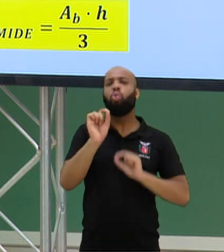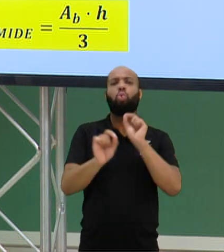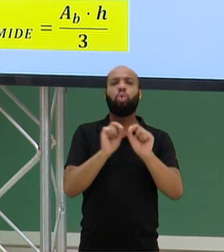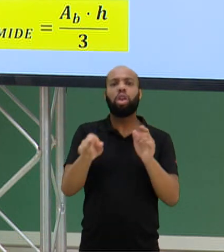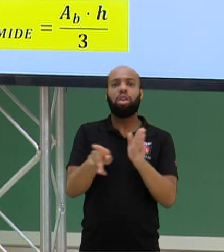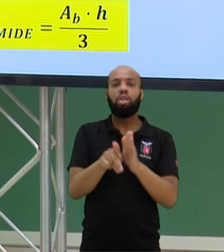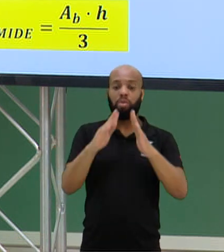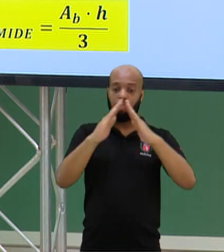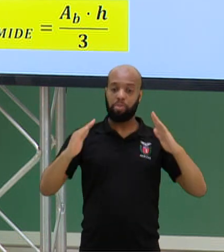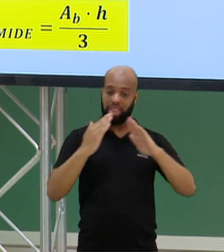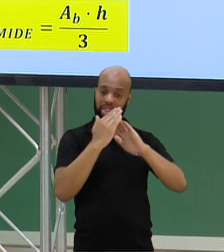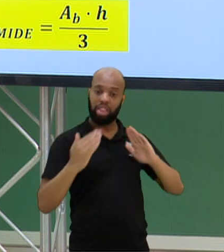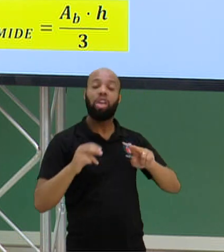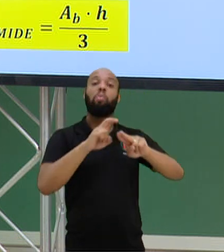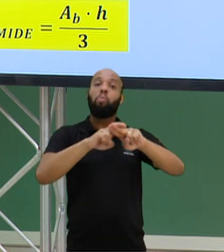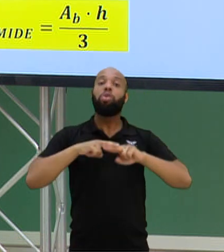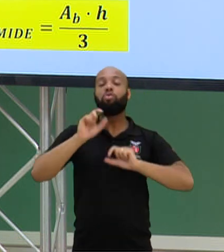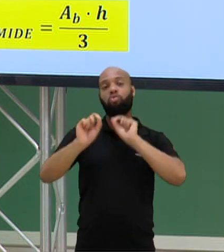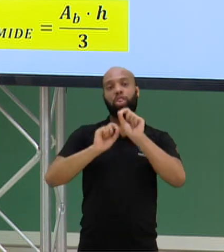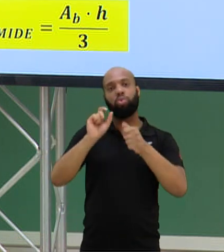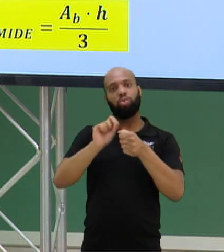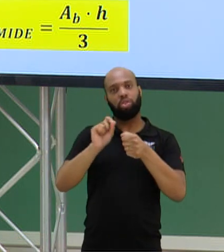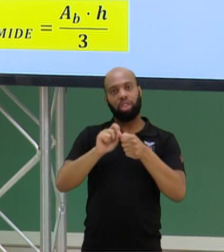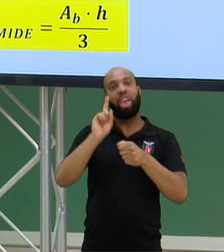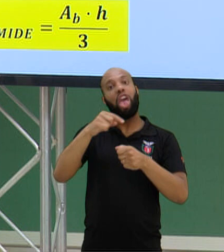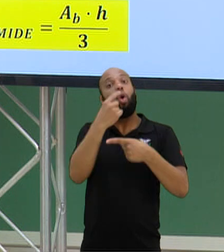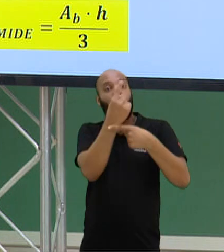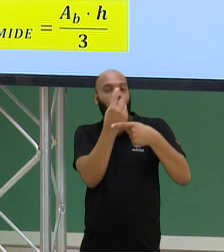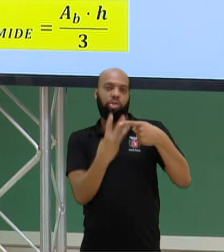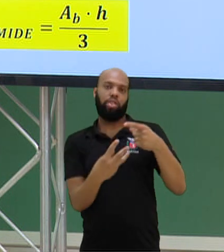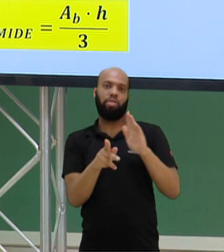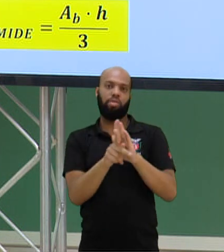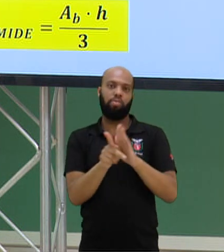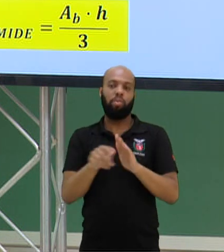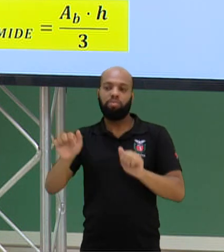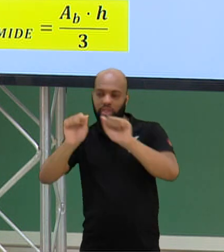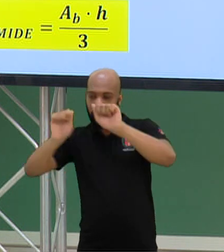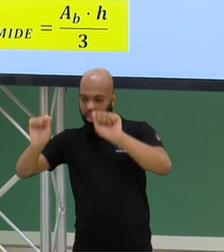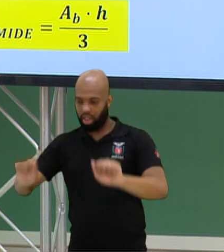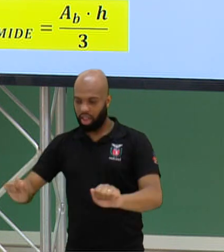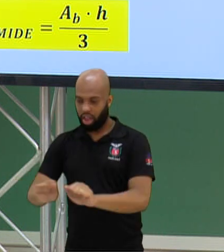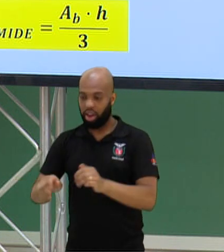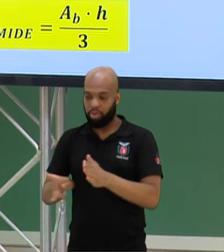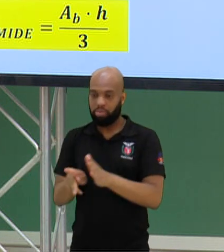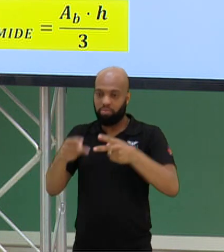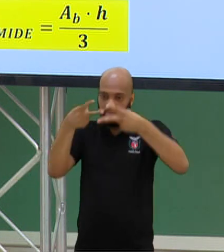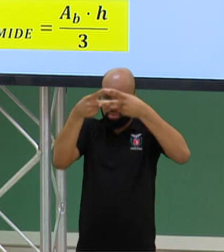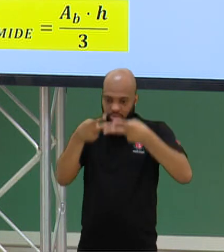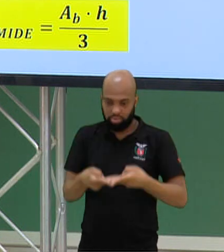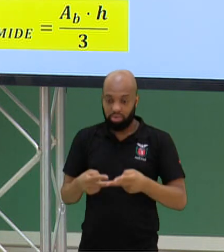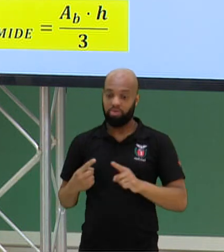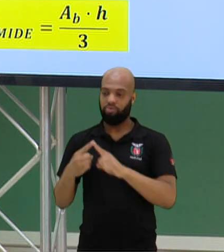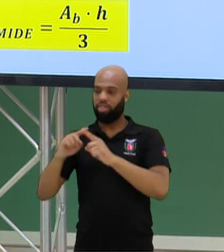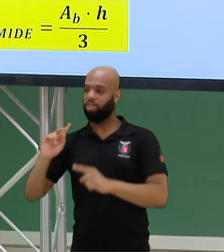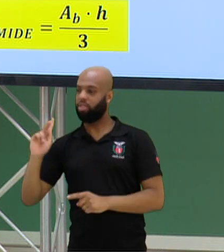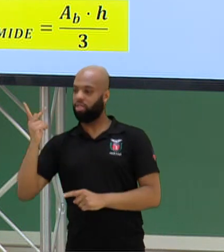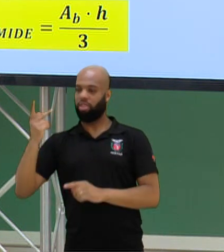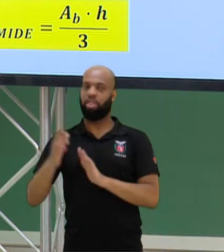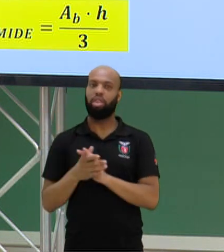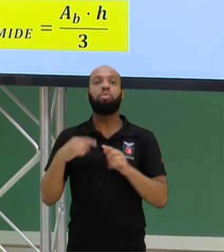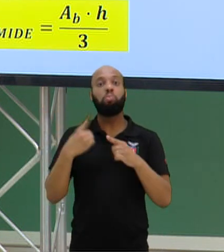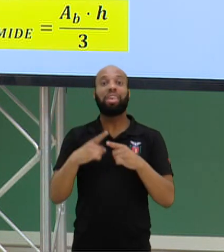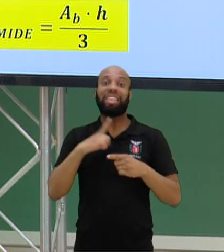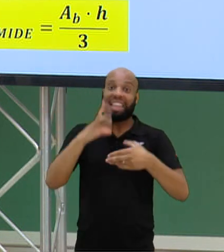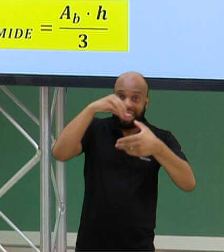pirâmide é 1/3 da área da base, certo? Vezes a altura, porque eu consigo construir 3 pirâmides em um prisma